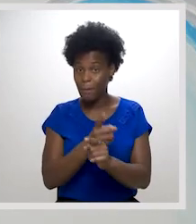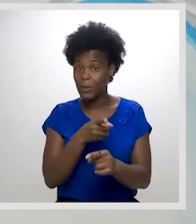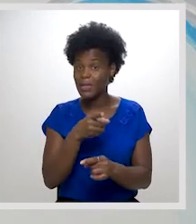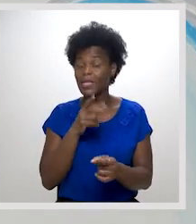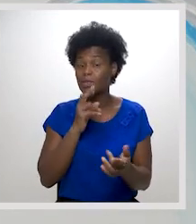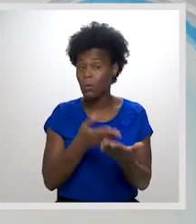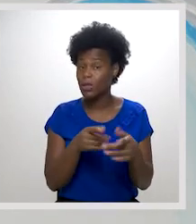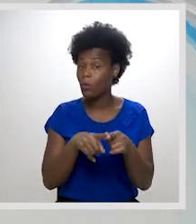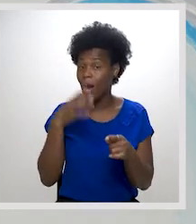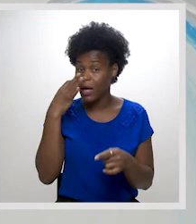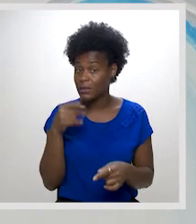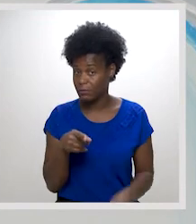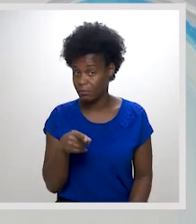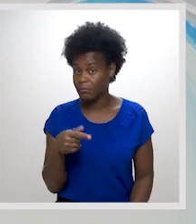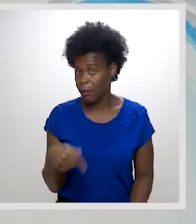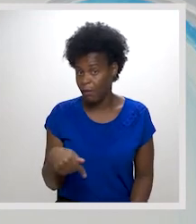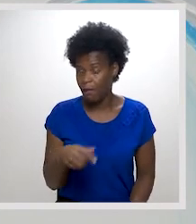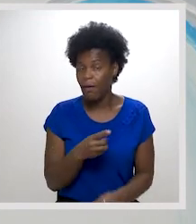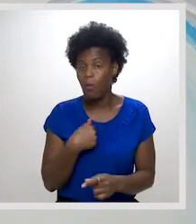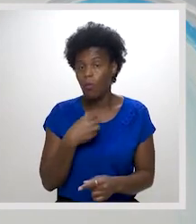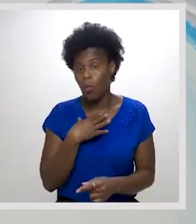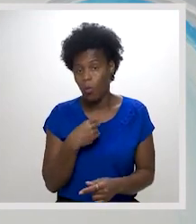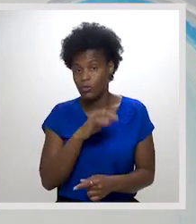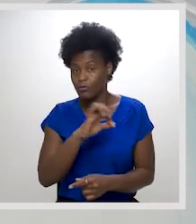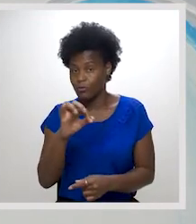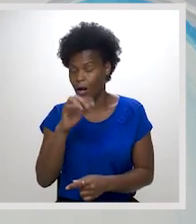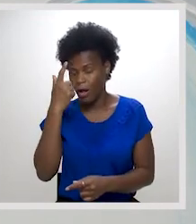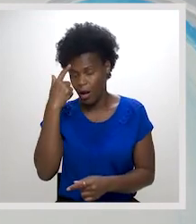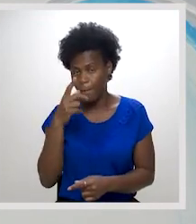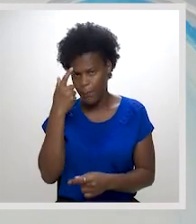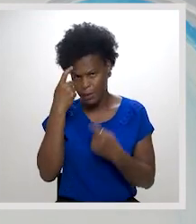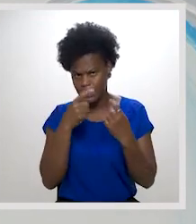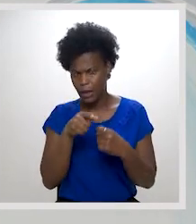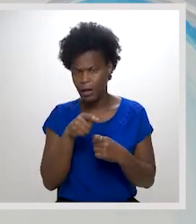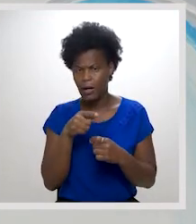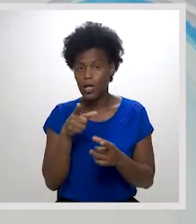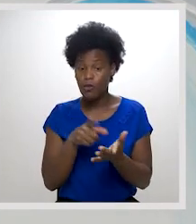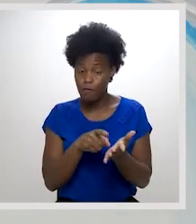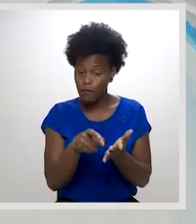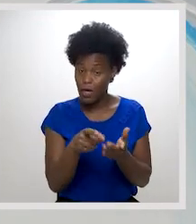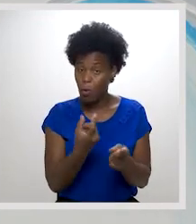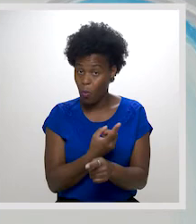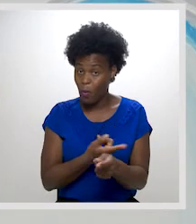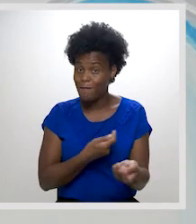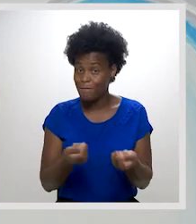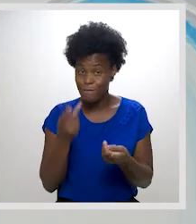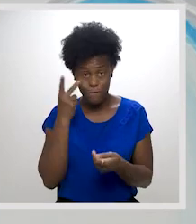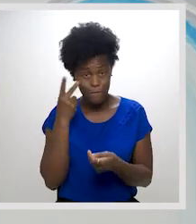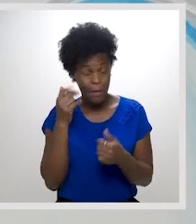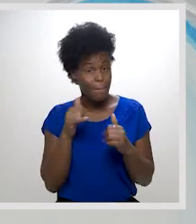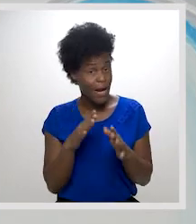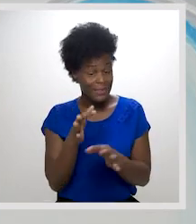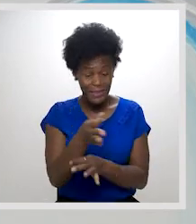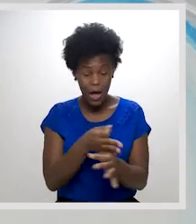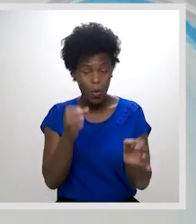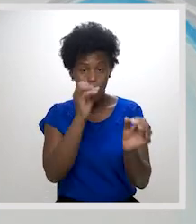resposta foi dessa maneira. Eu gostaria que vocês tenham isso em consideração. Os vírus são organismos